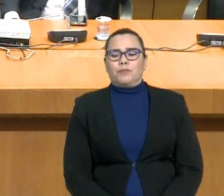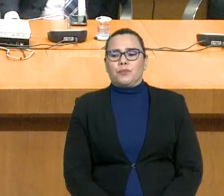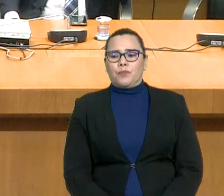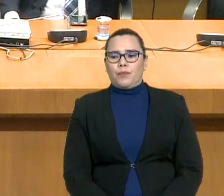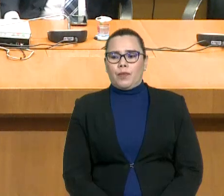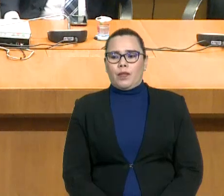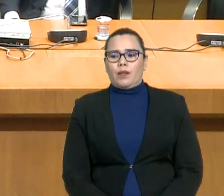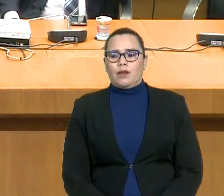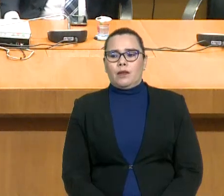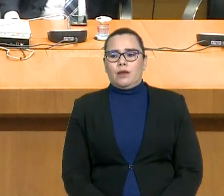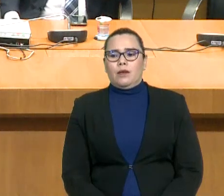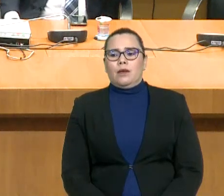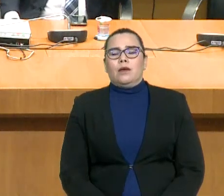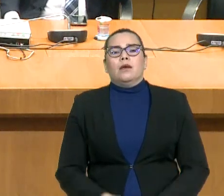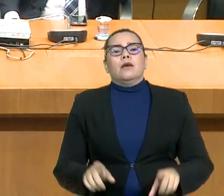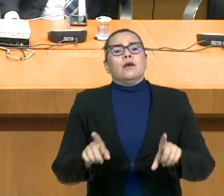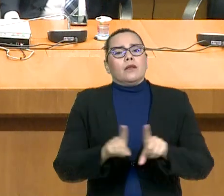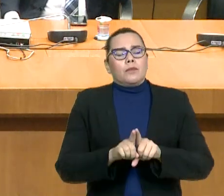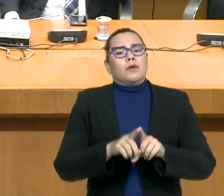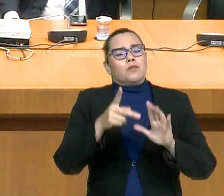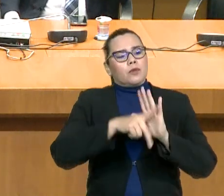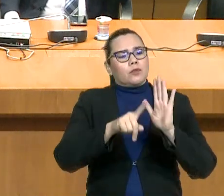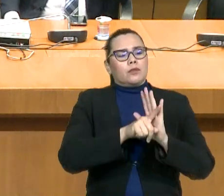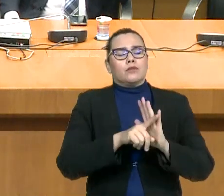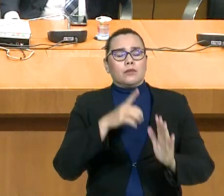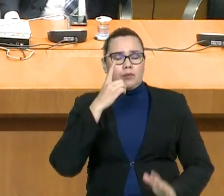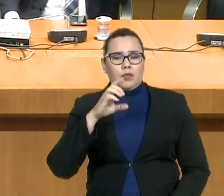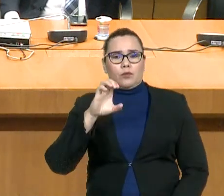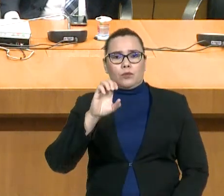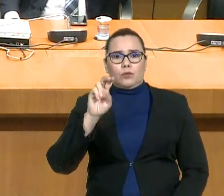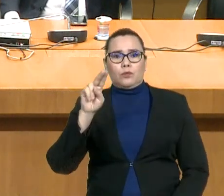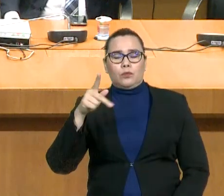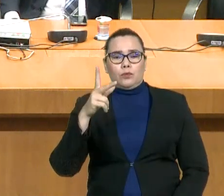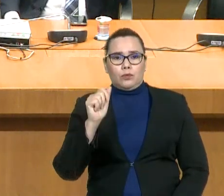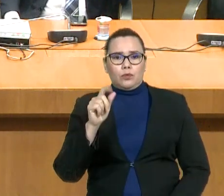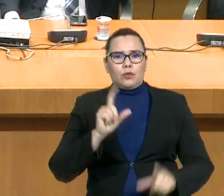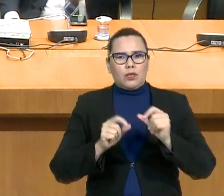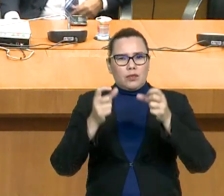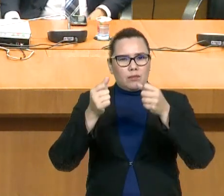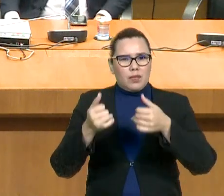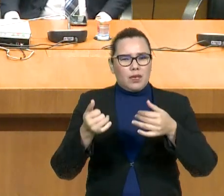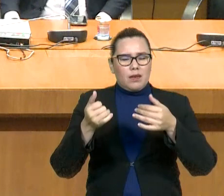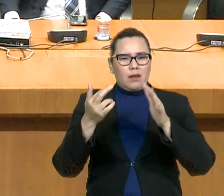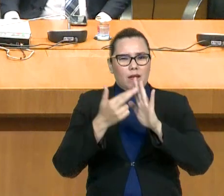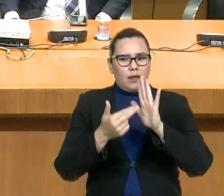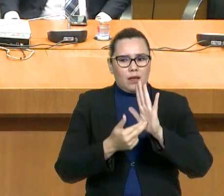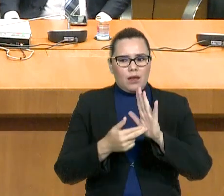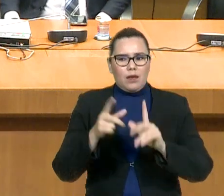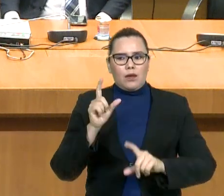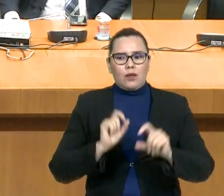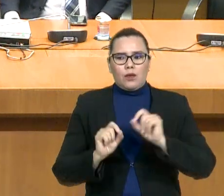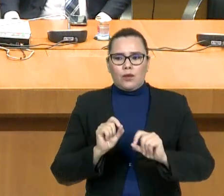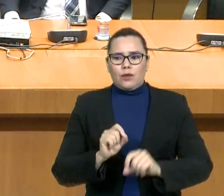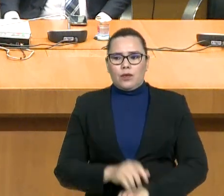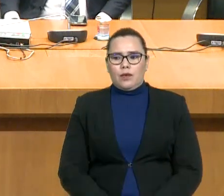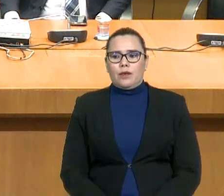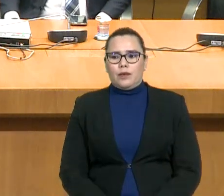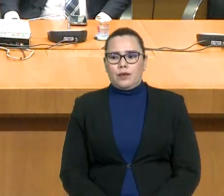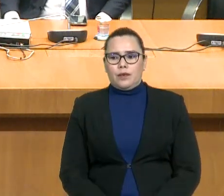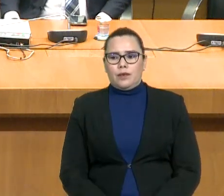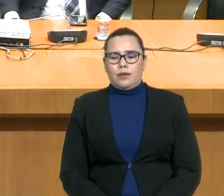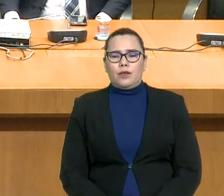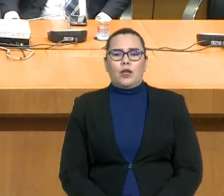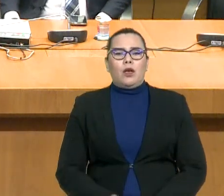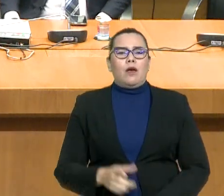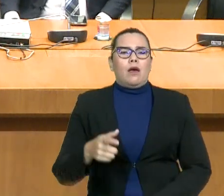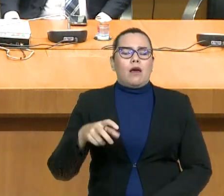313/2023, de autoria do deputado Cláudio Cunha, que estabelece diretrizes para o atendimento, embarque e desembarque de passageiros, carros de